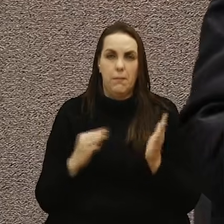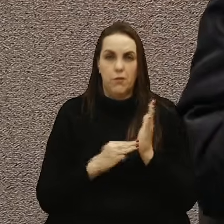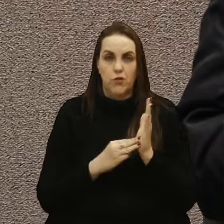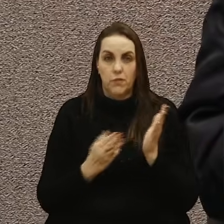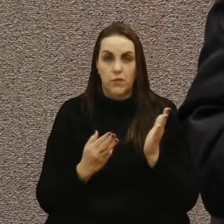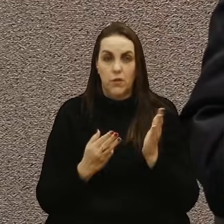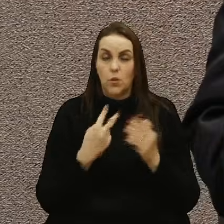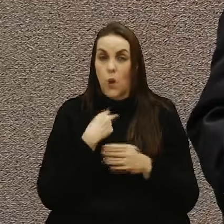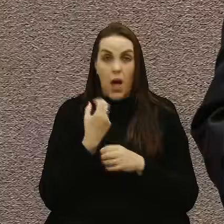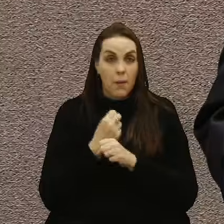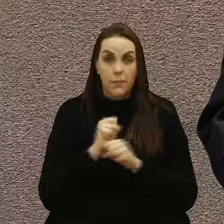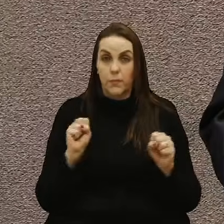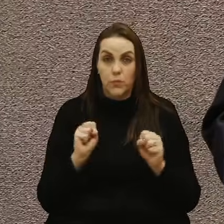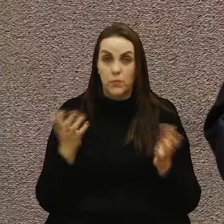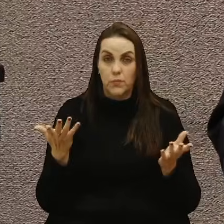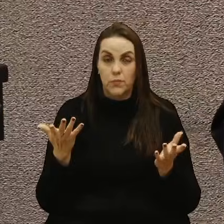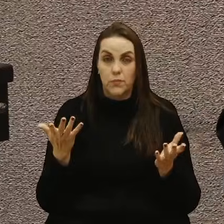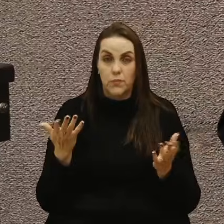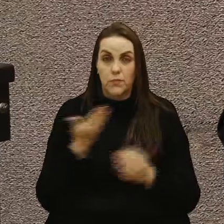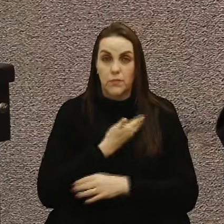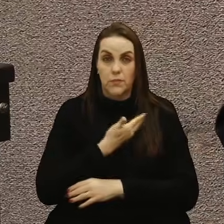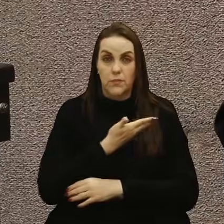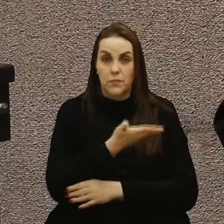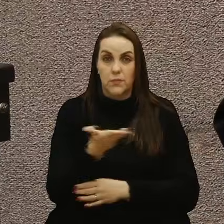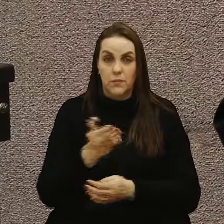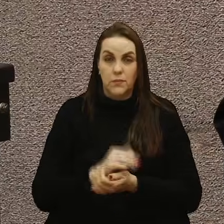é impossível, meus amigos.